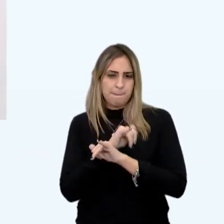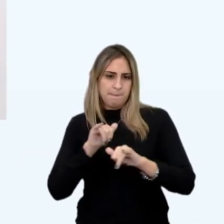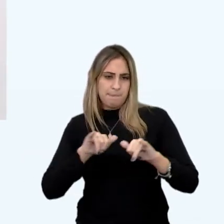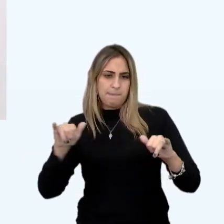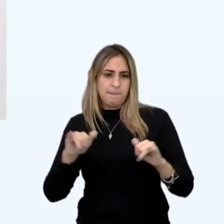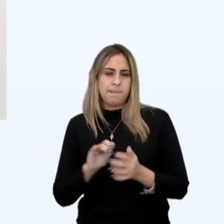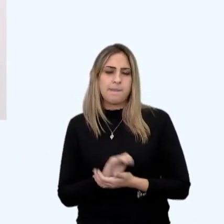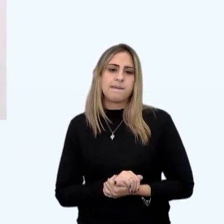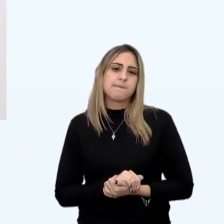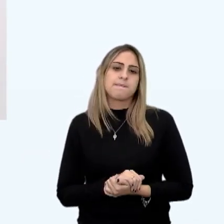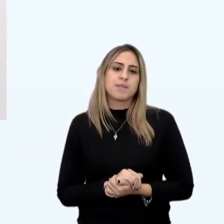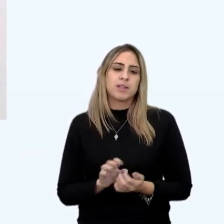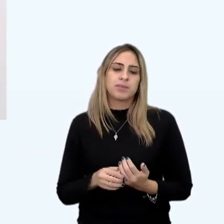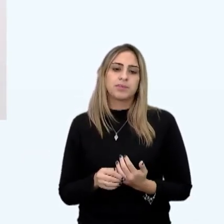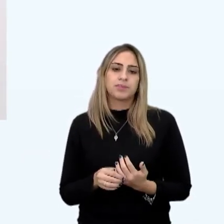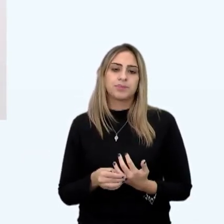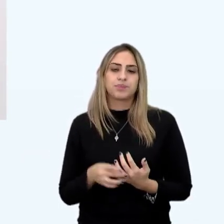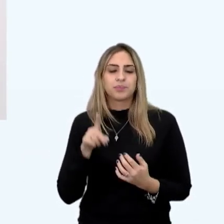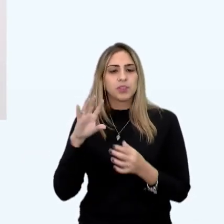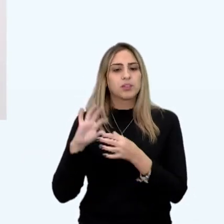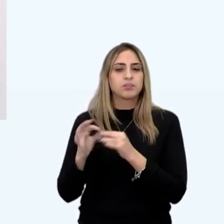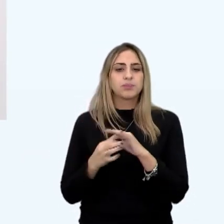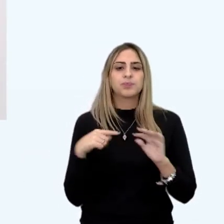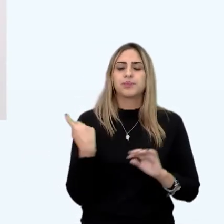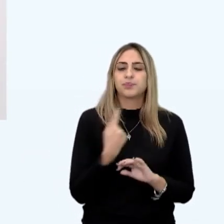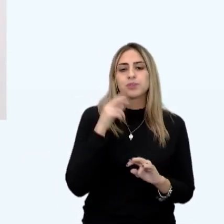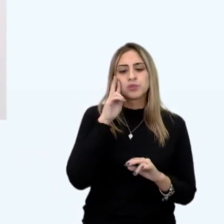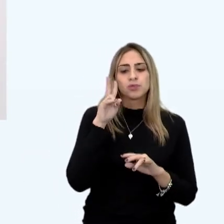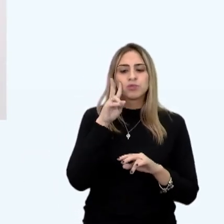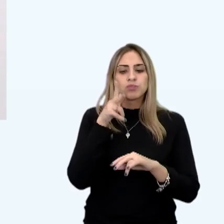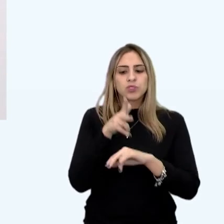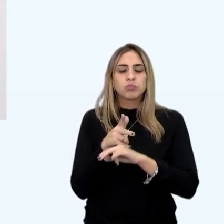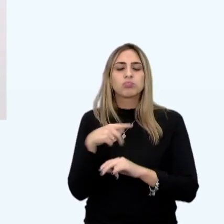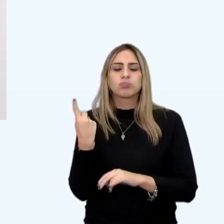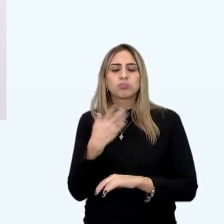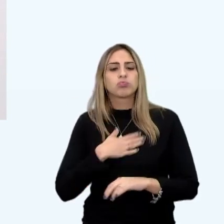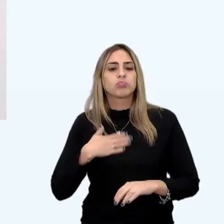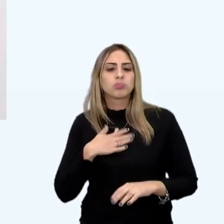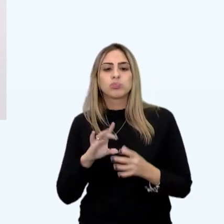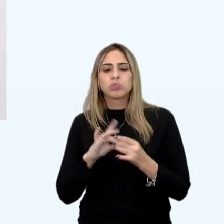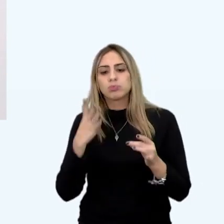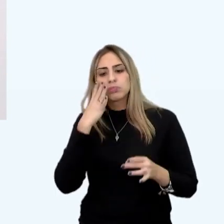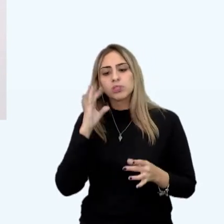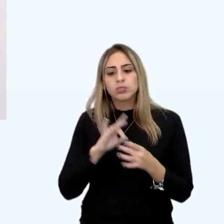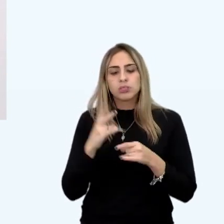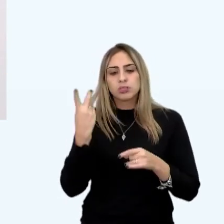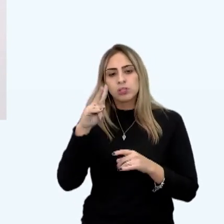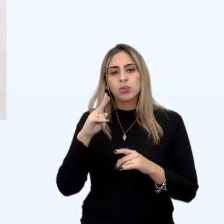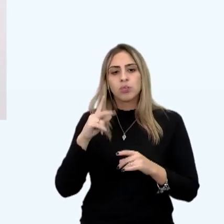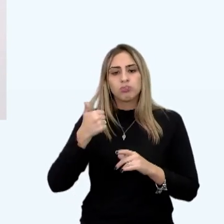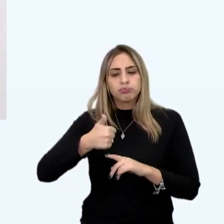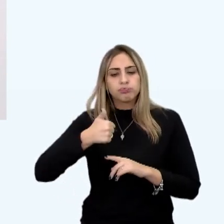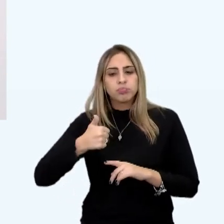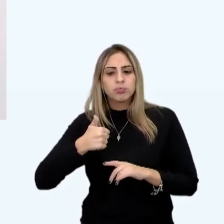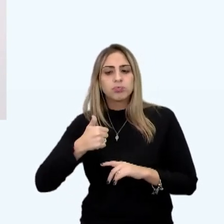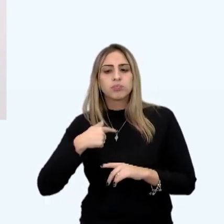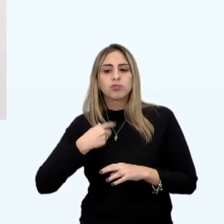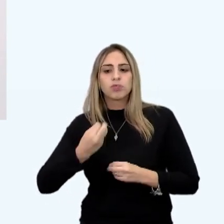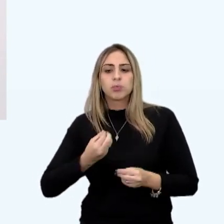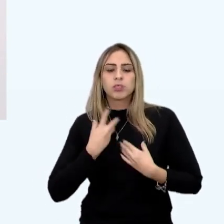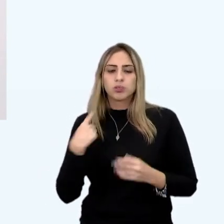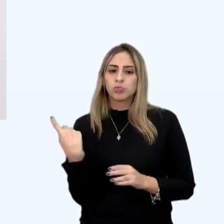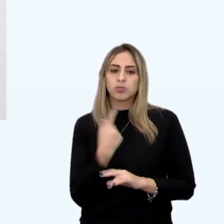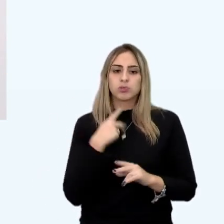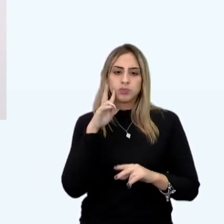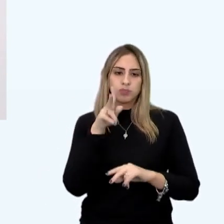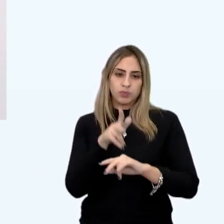alcançar. Bom, gente, esse foi o conteúdo do nosso vídeo e se você gostou, não esqueça de deixar o seu like para receber a informação dos próximos